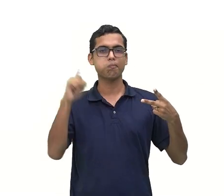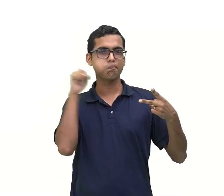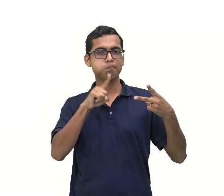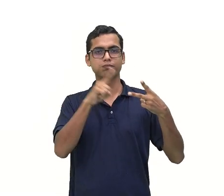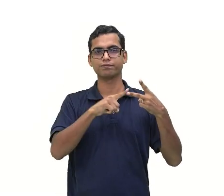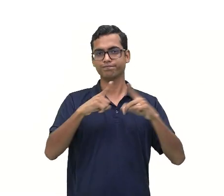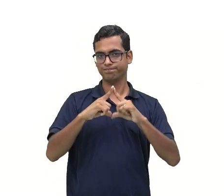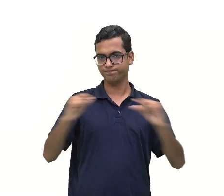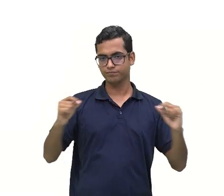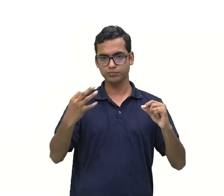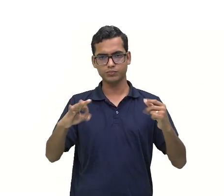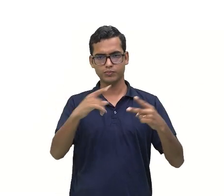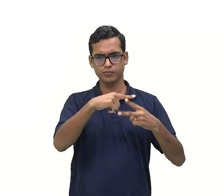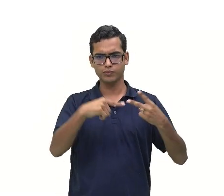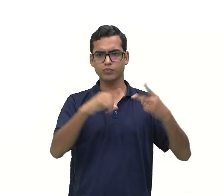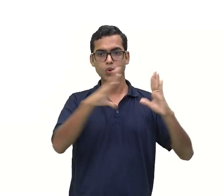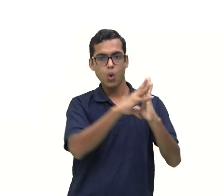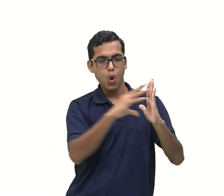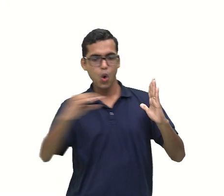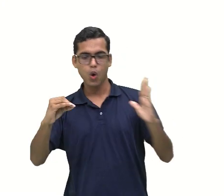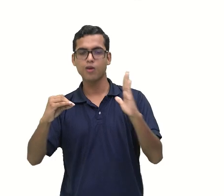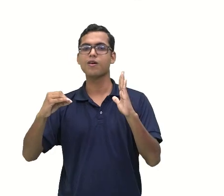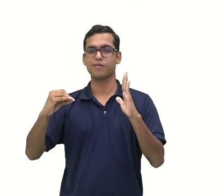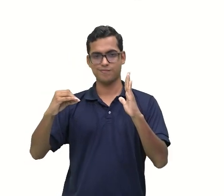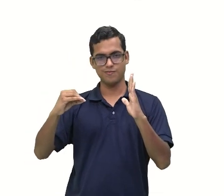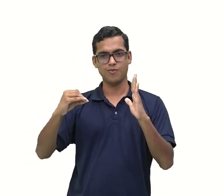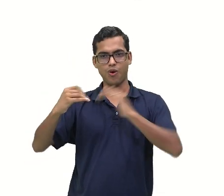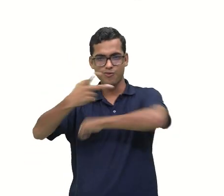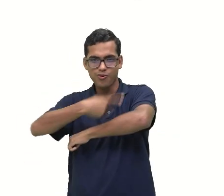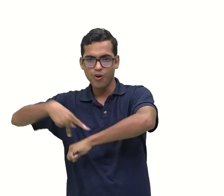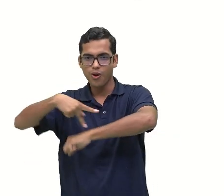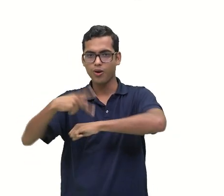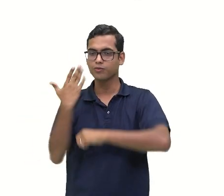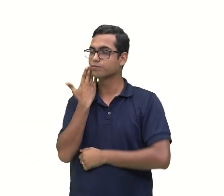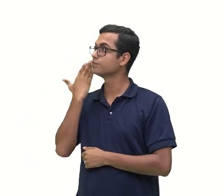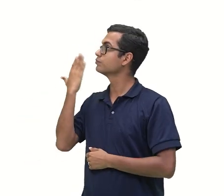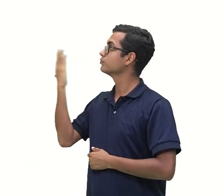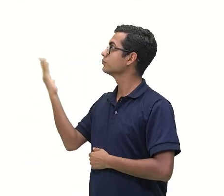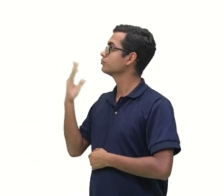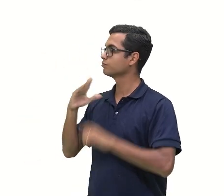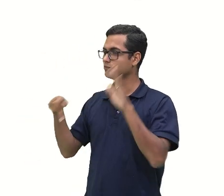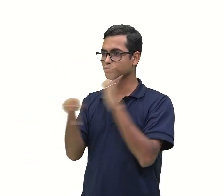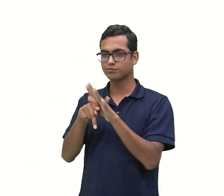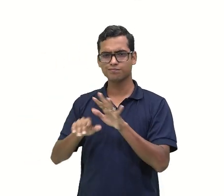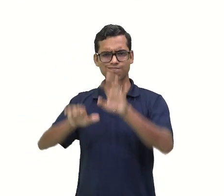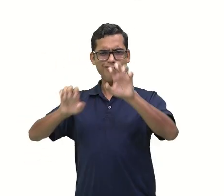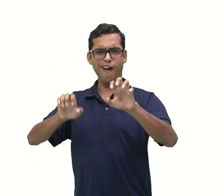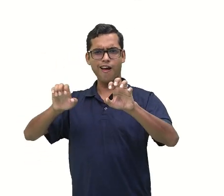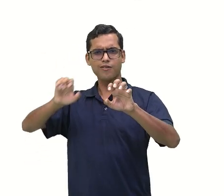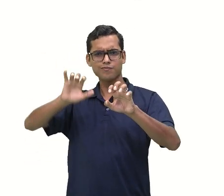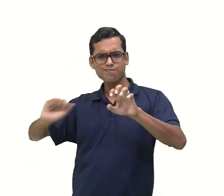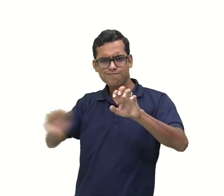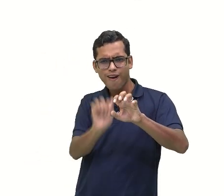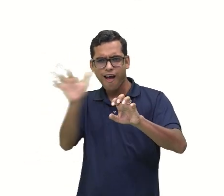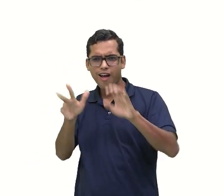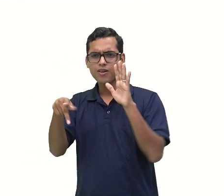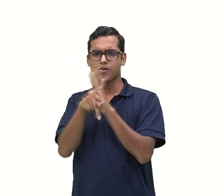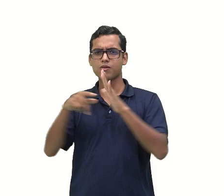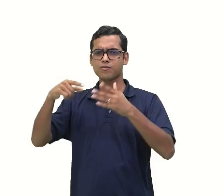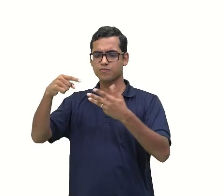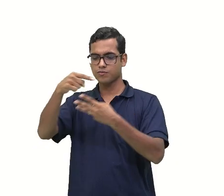o Japão e os Estados Unidos da América. Então, esses países eles foram inspirados nos